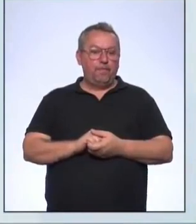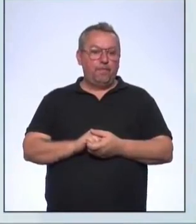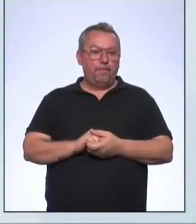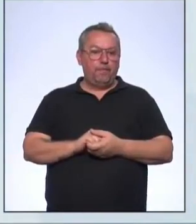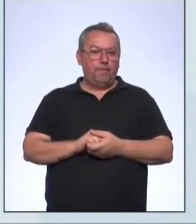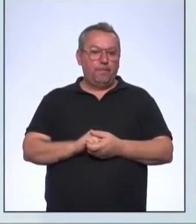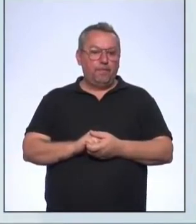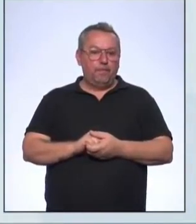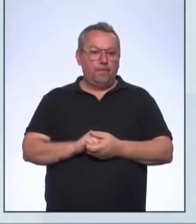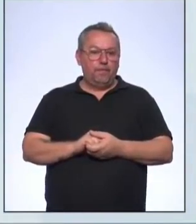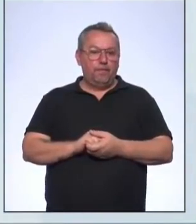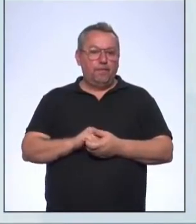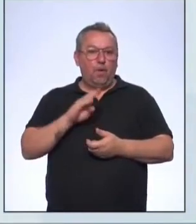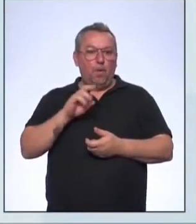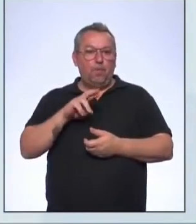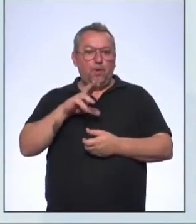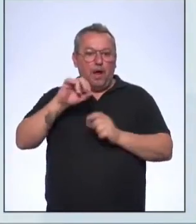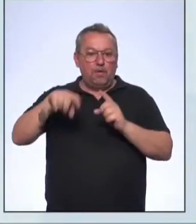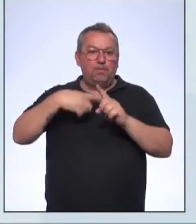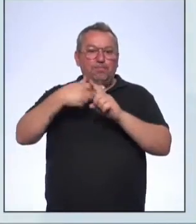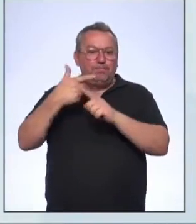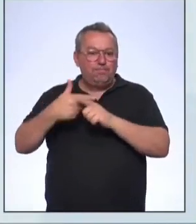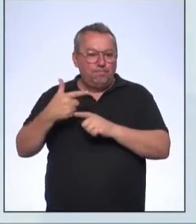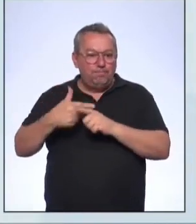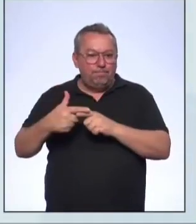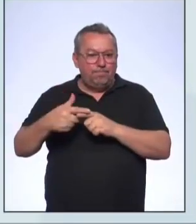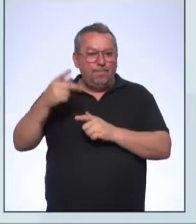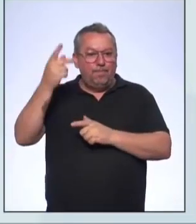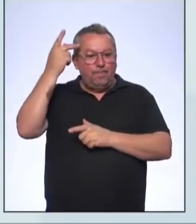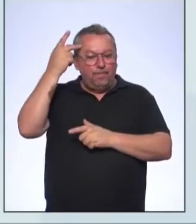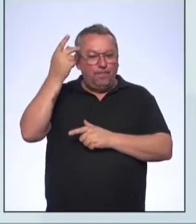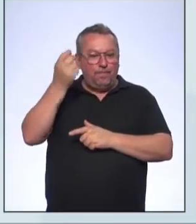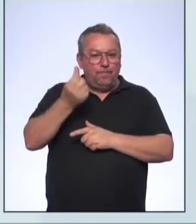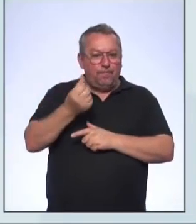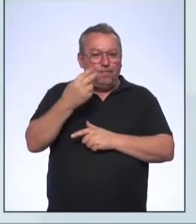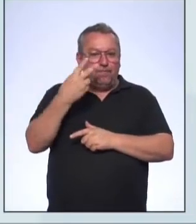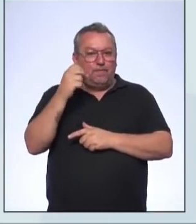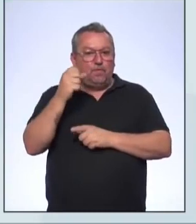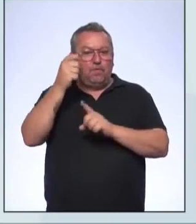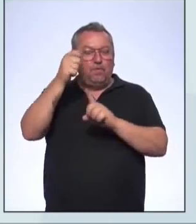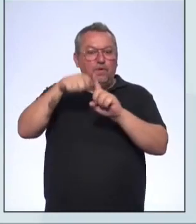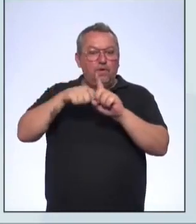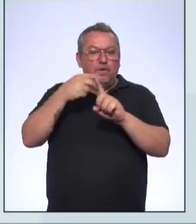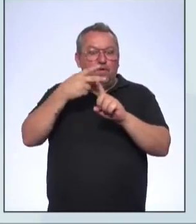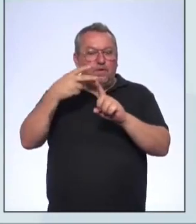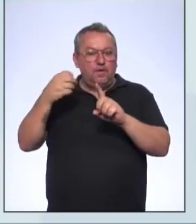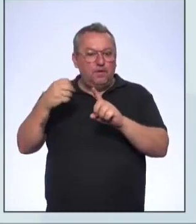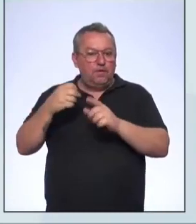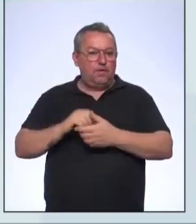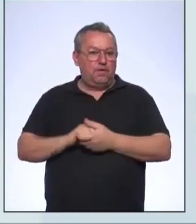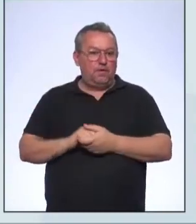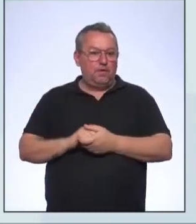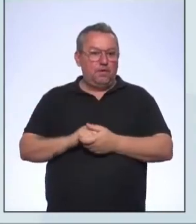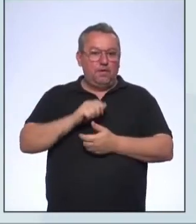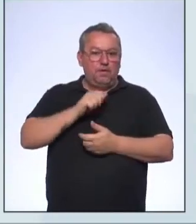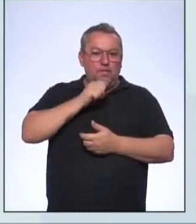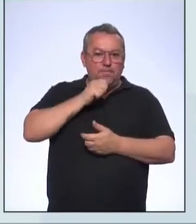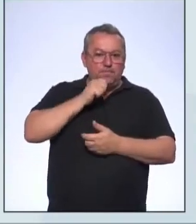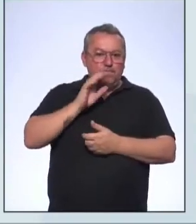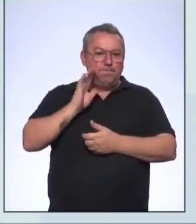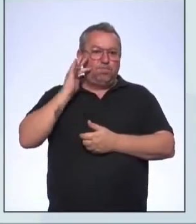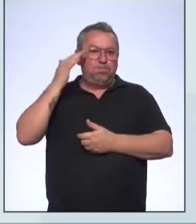O buraco, ainda mais problemas. São Paulo, sexta-feira, 28 de fevereiro de 2020. Ainda